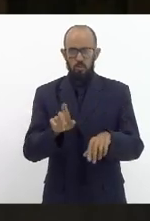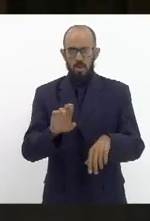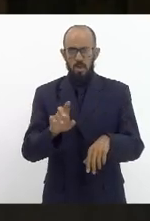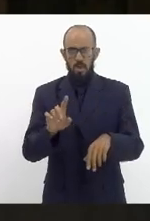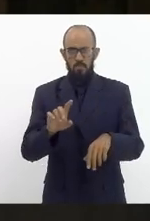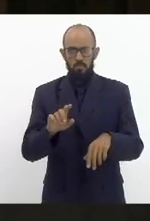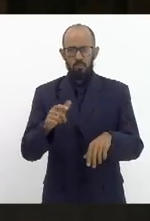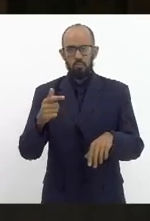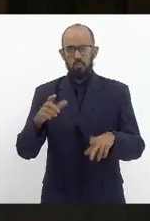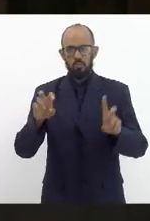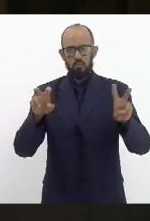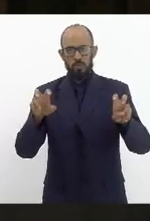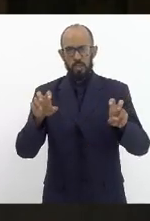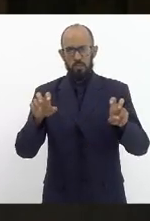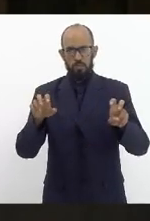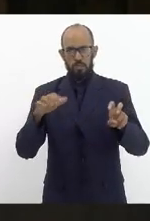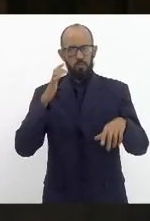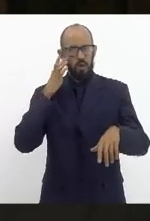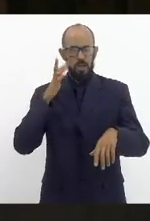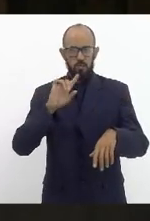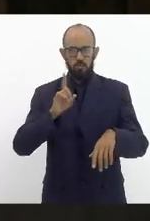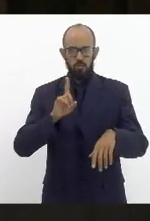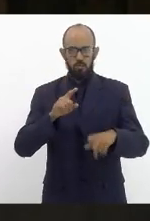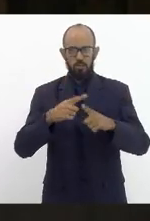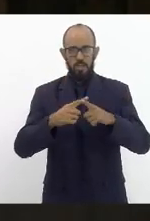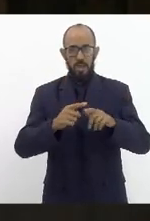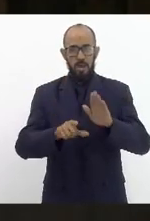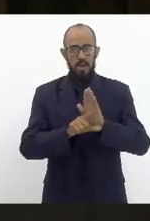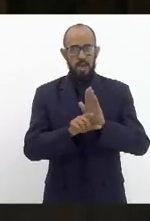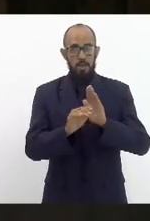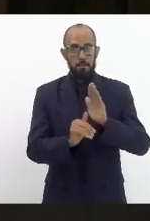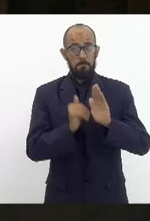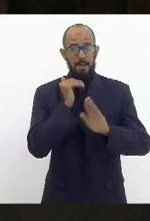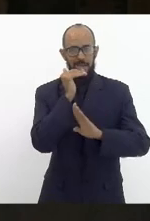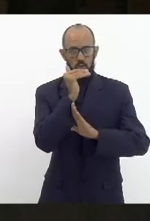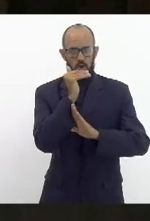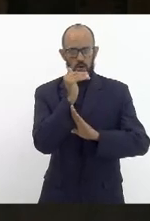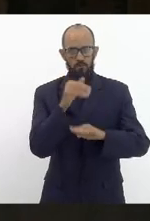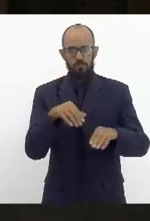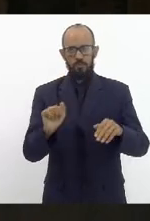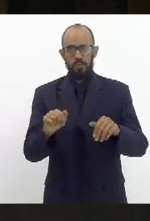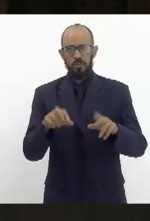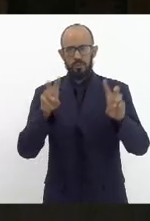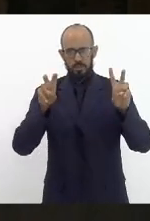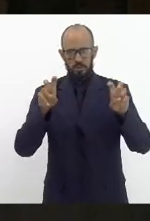orgânica é a lei maior da polícia. Esse tema está vindo para casa agora,